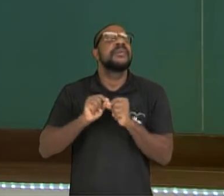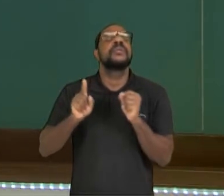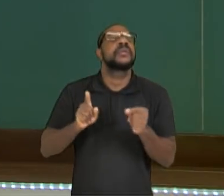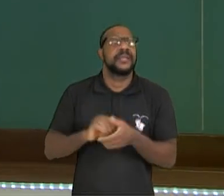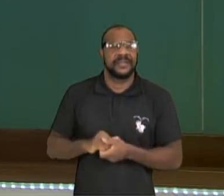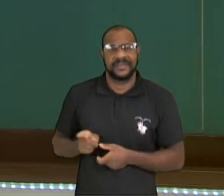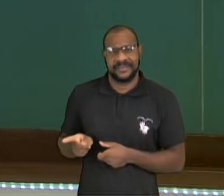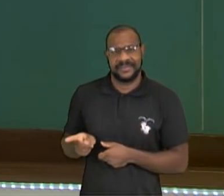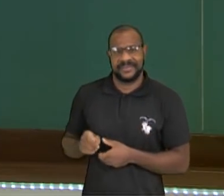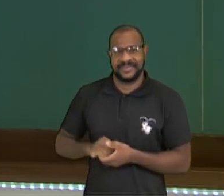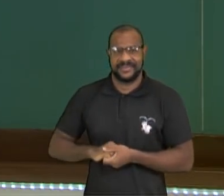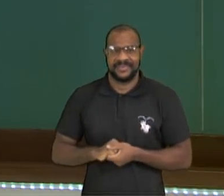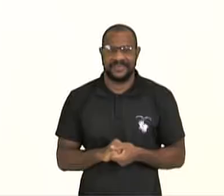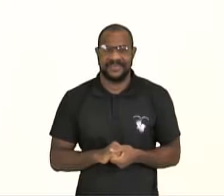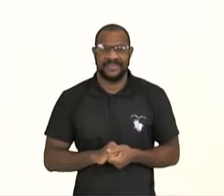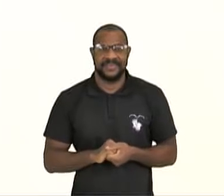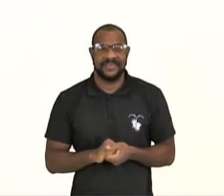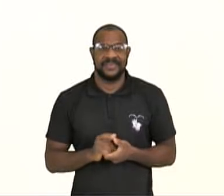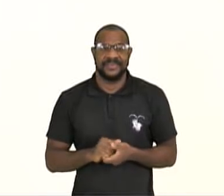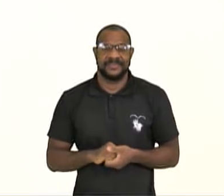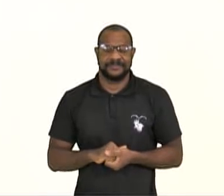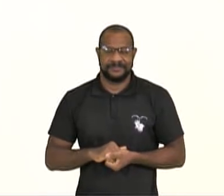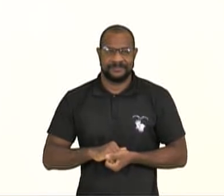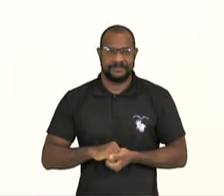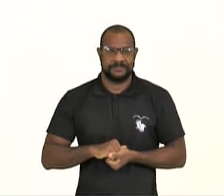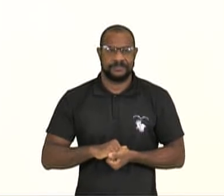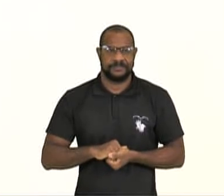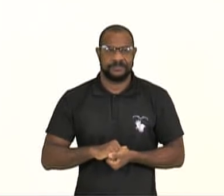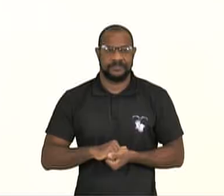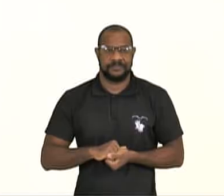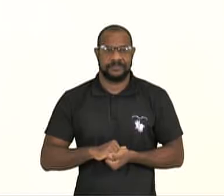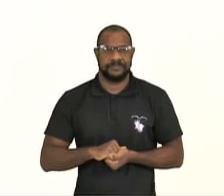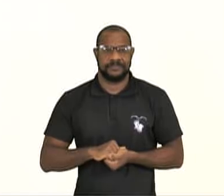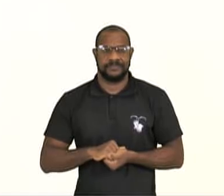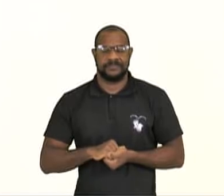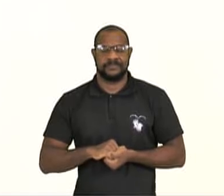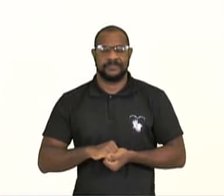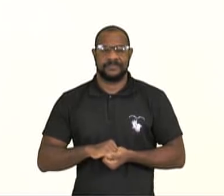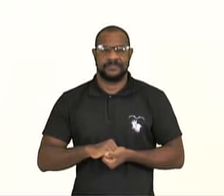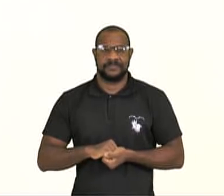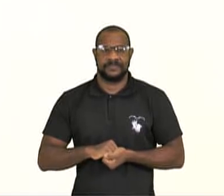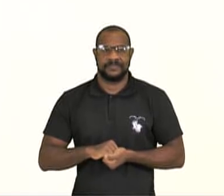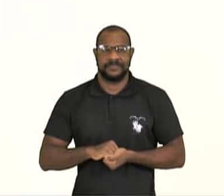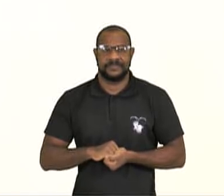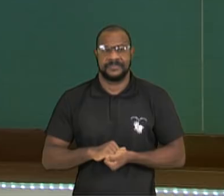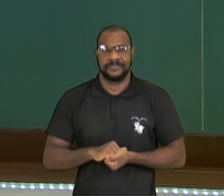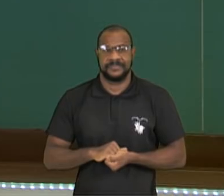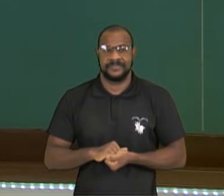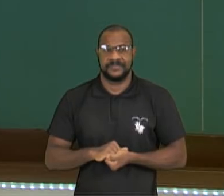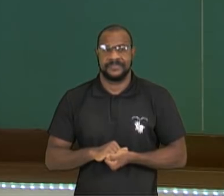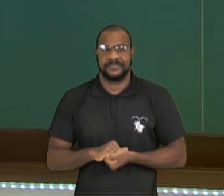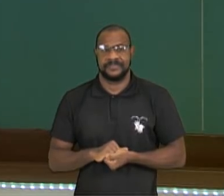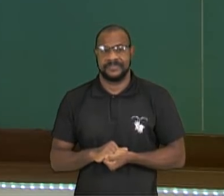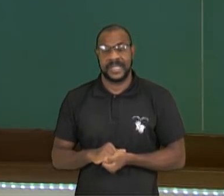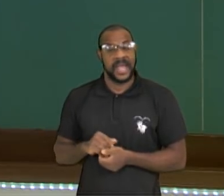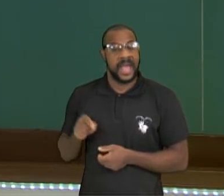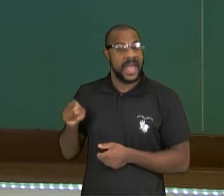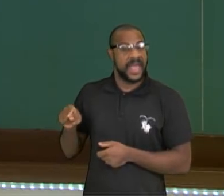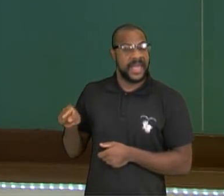ó. Every Monday, he plays soccer with his brother at home. Ele